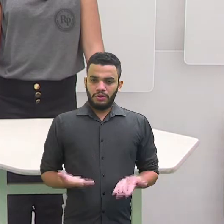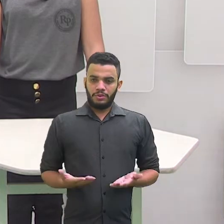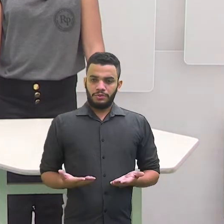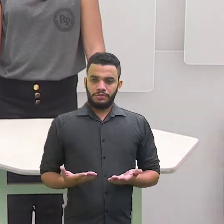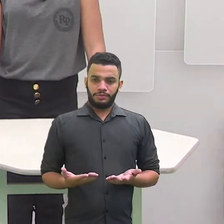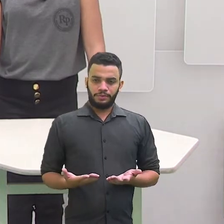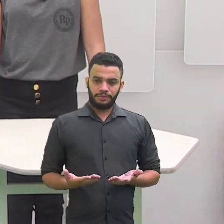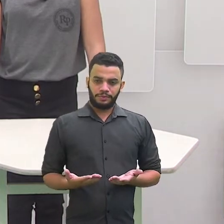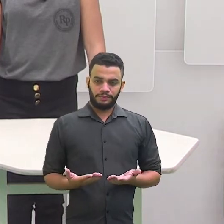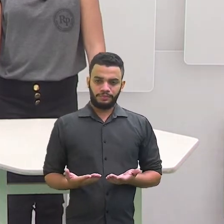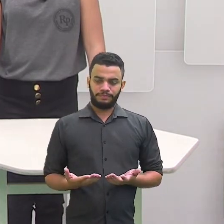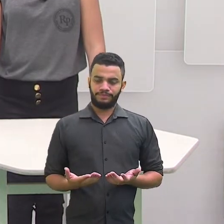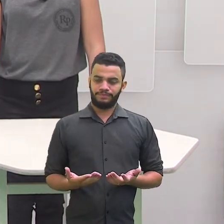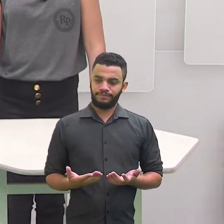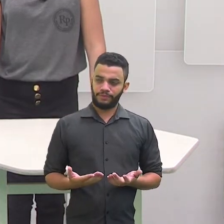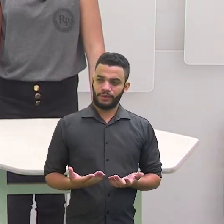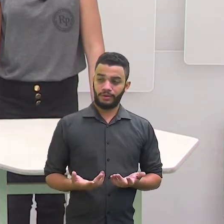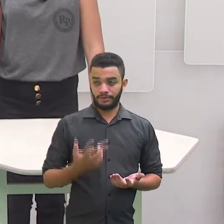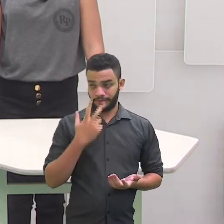Então,